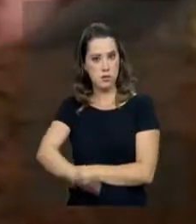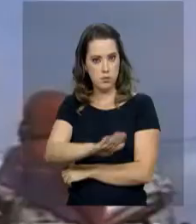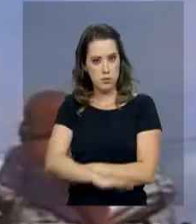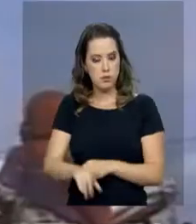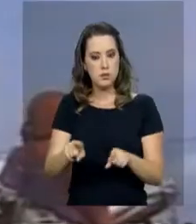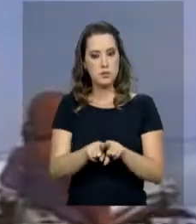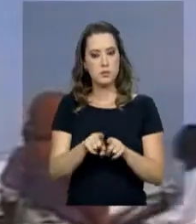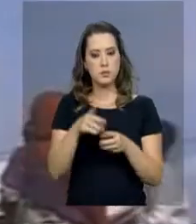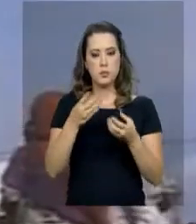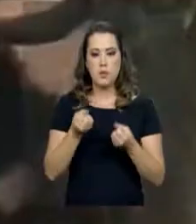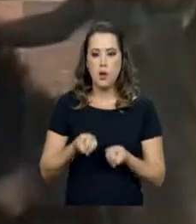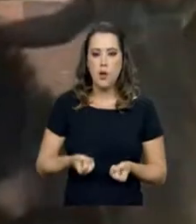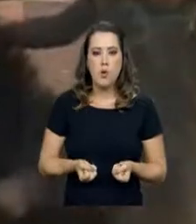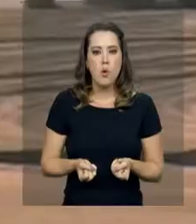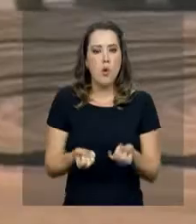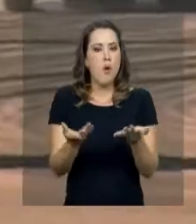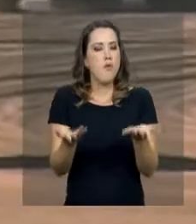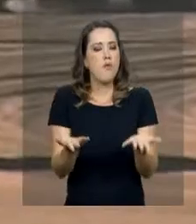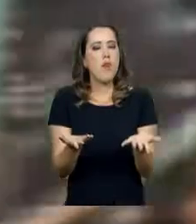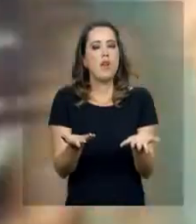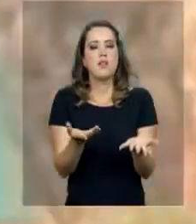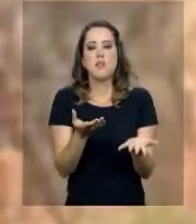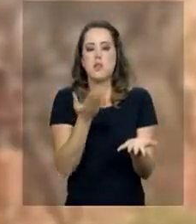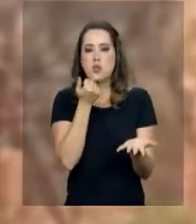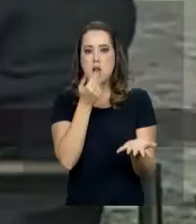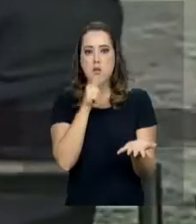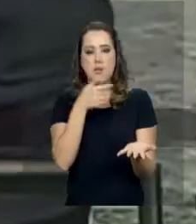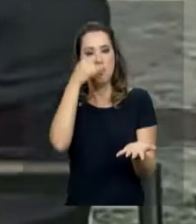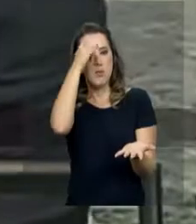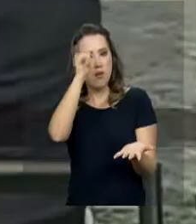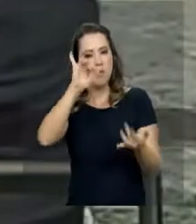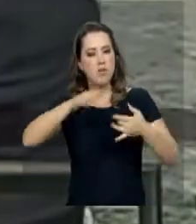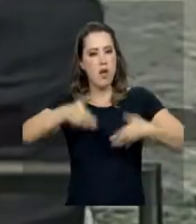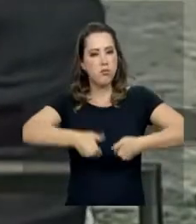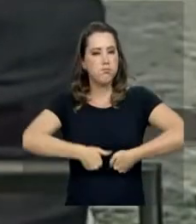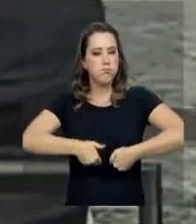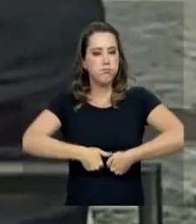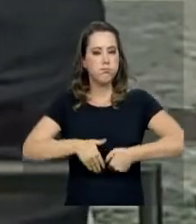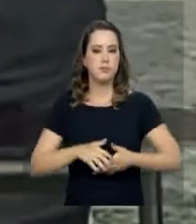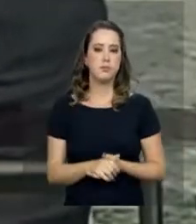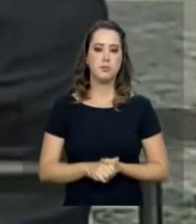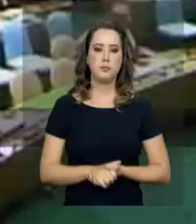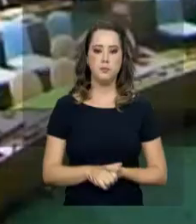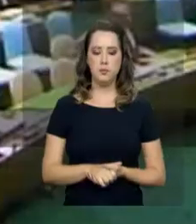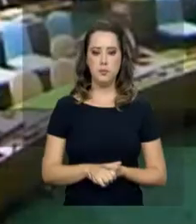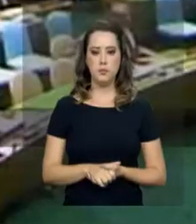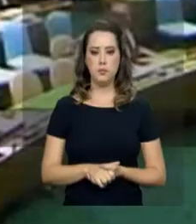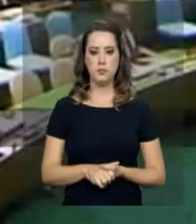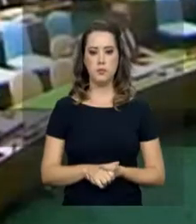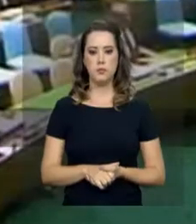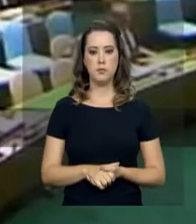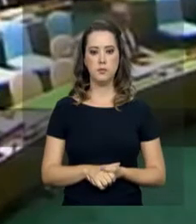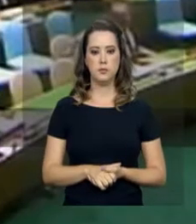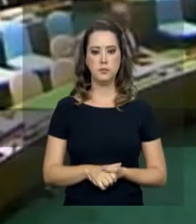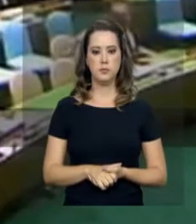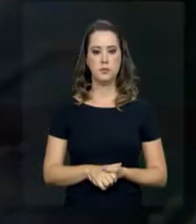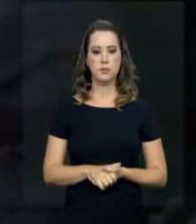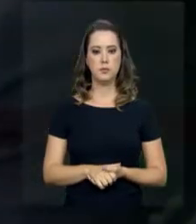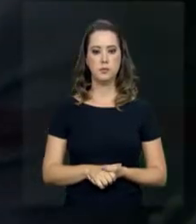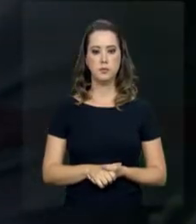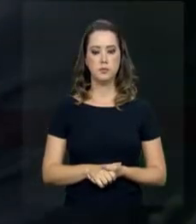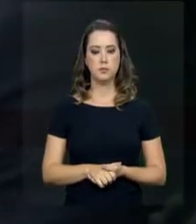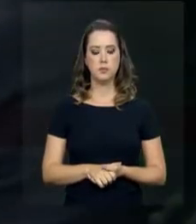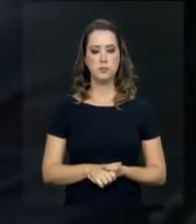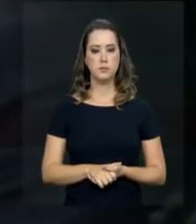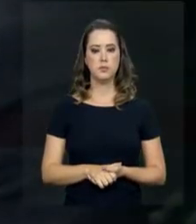crianças, distribuição de alimentos e combate à fome. A hungry man is an angry man. We should not confuse the